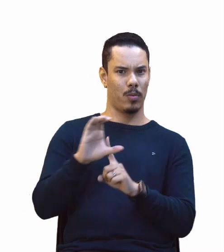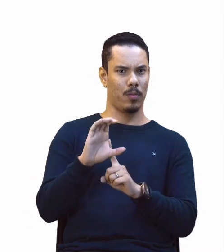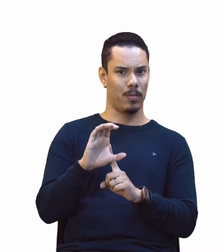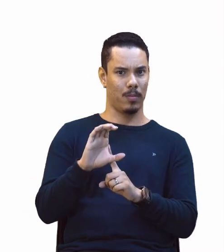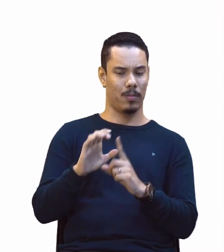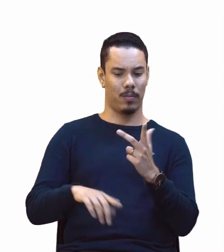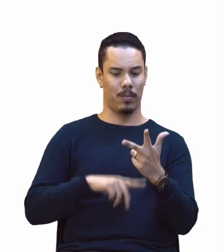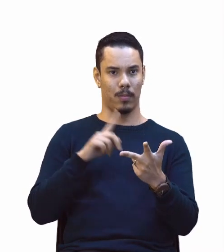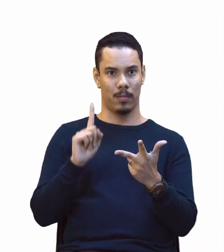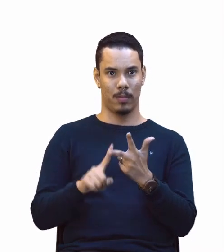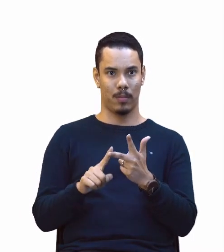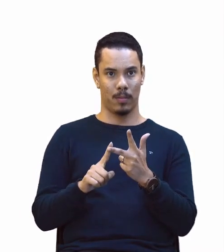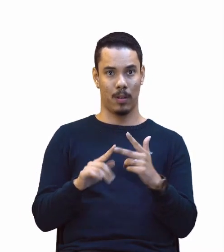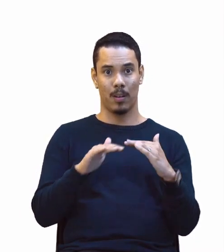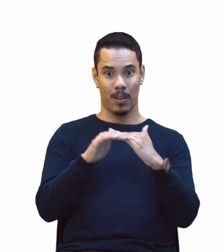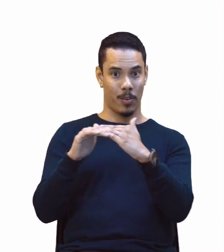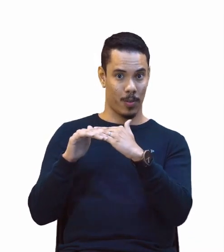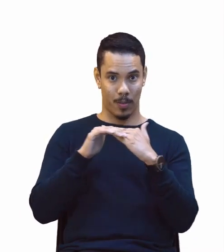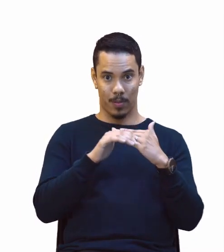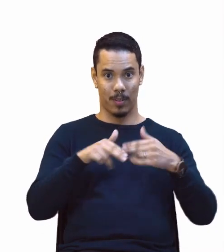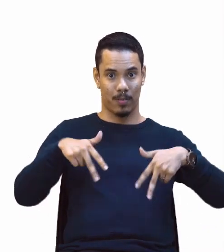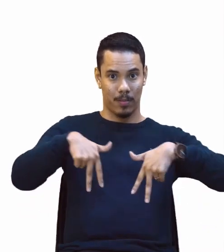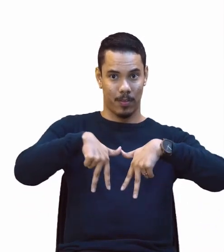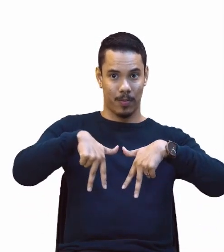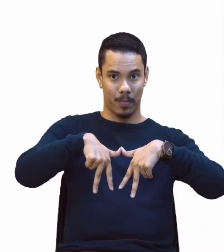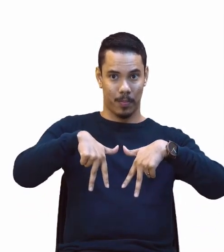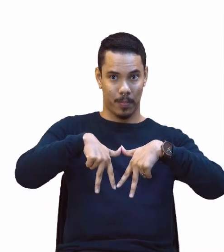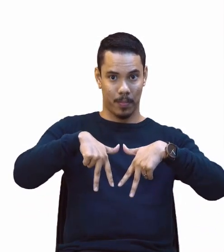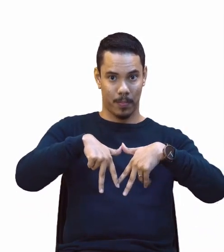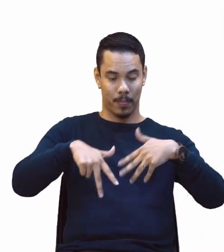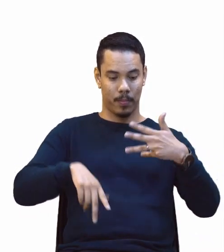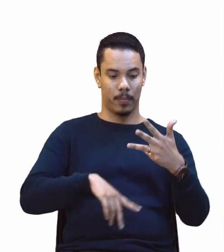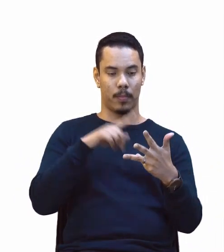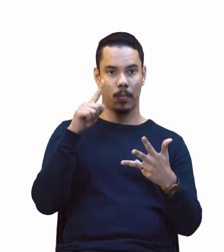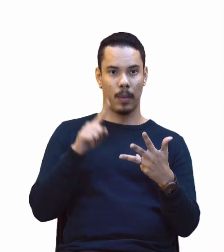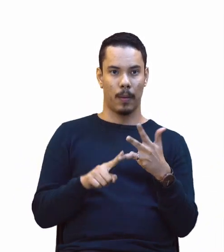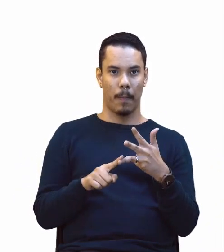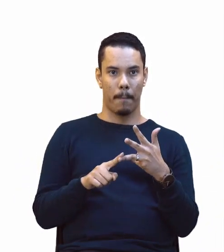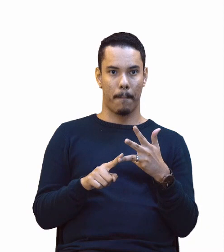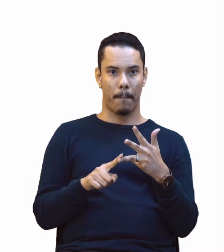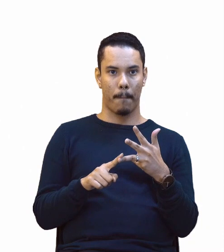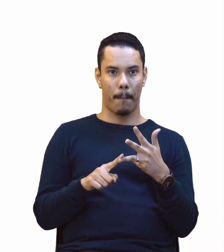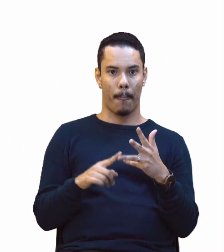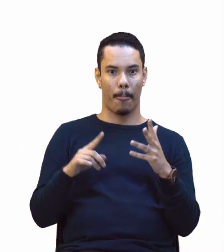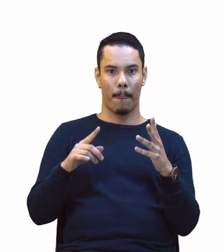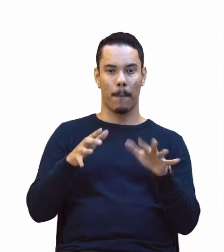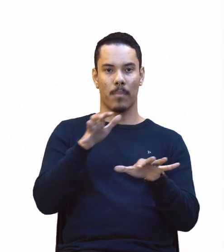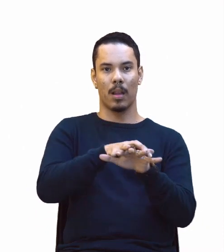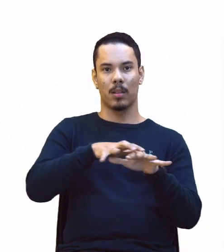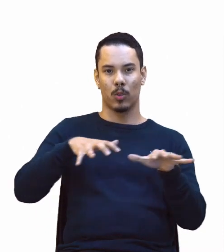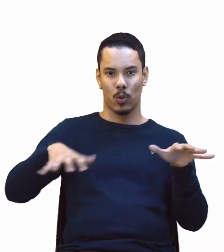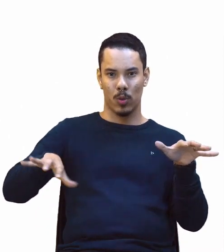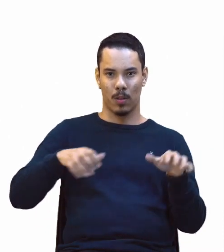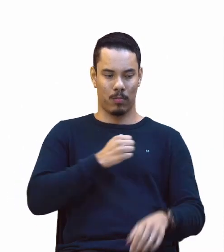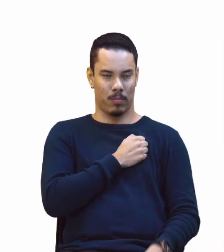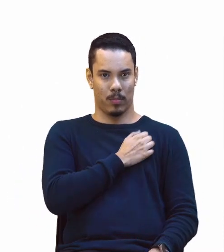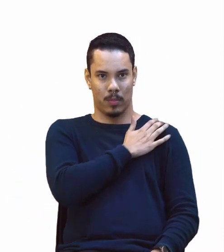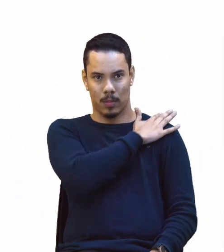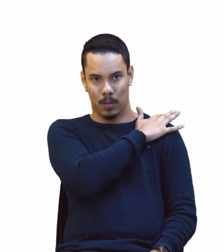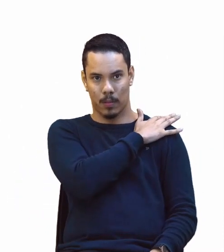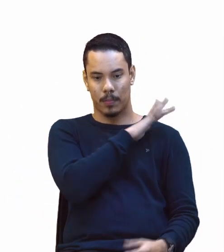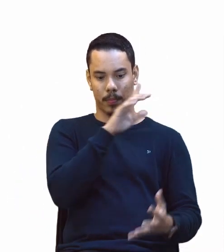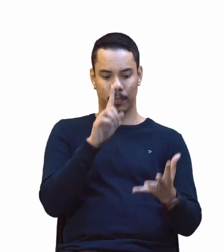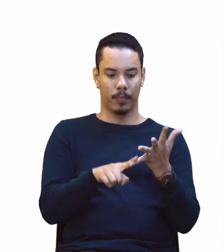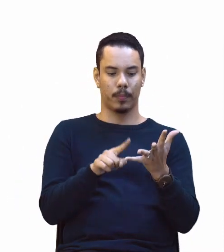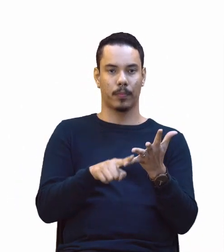Alternativa C, igualdade de gênero. A D, a exclusão dos militares, ou seria a